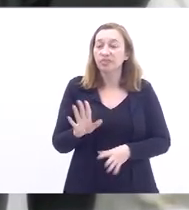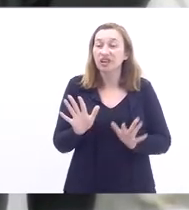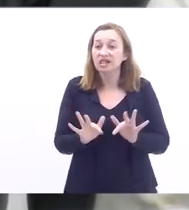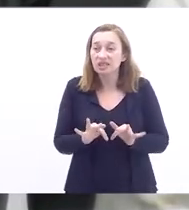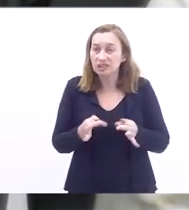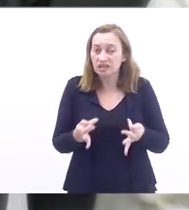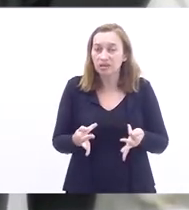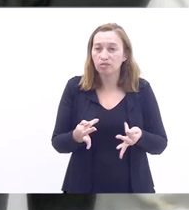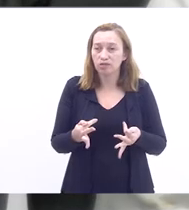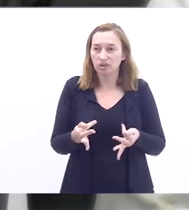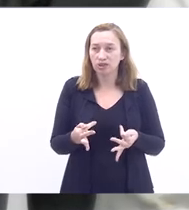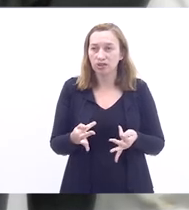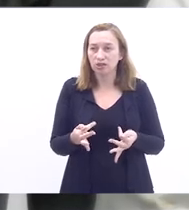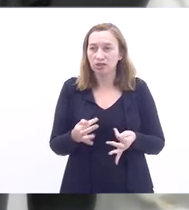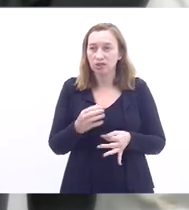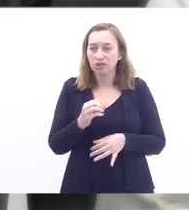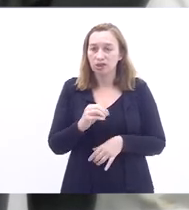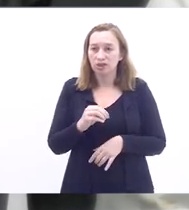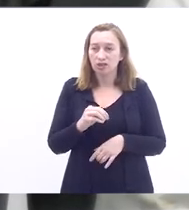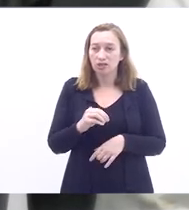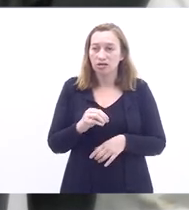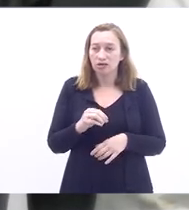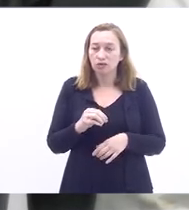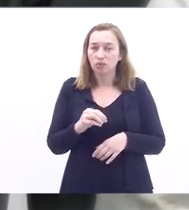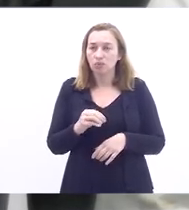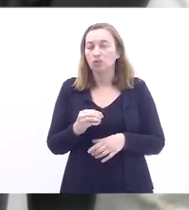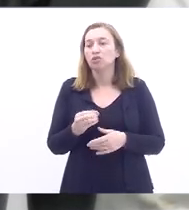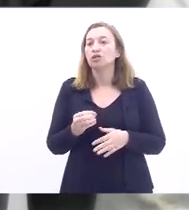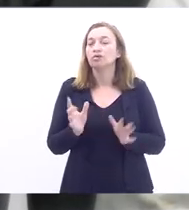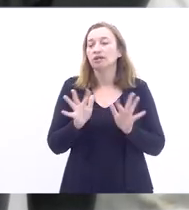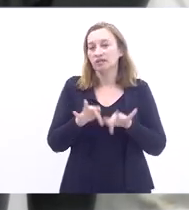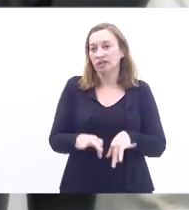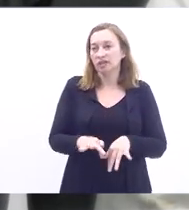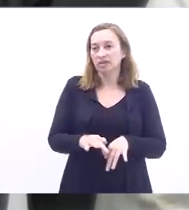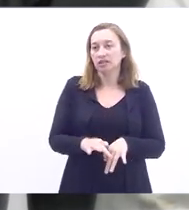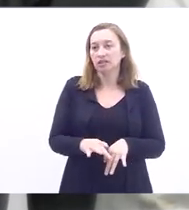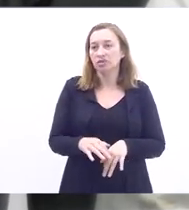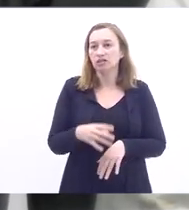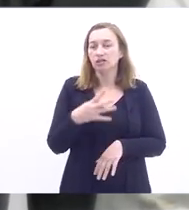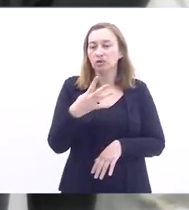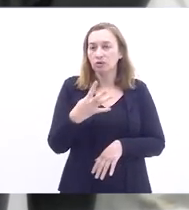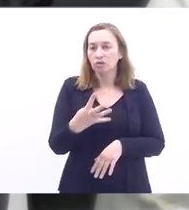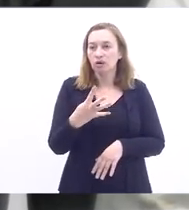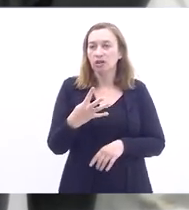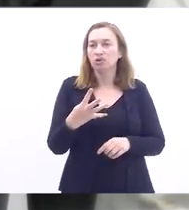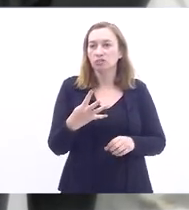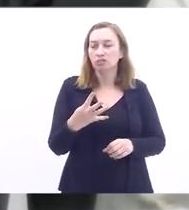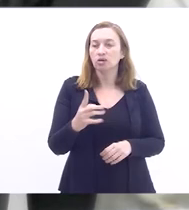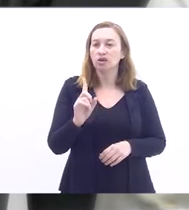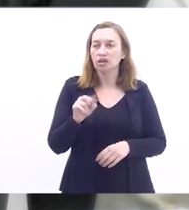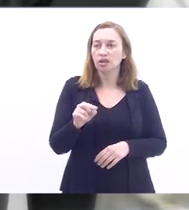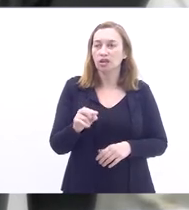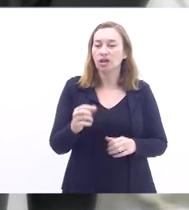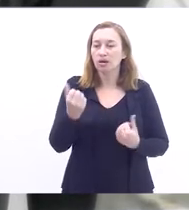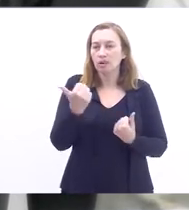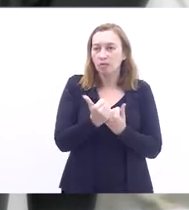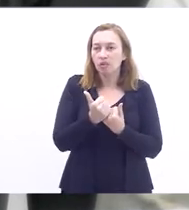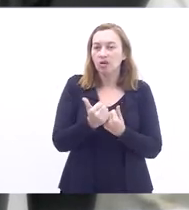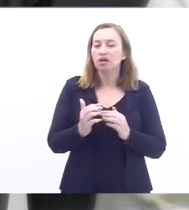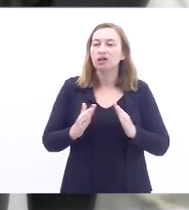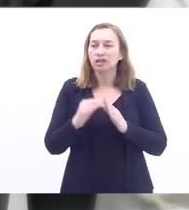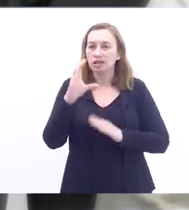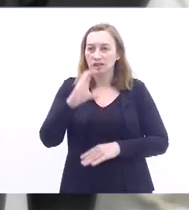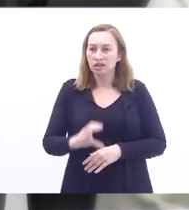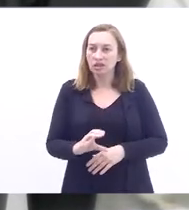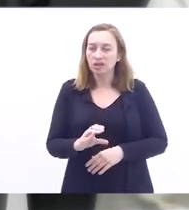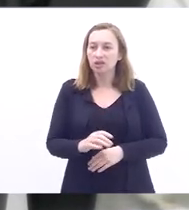simples de aumento não tem aumento dentro desse processo e para finalizar o quarto ponto que é igual precisar apoio com a Casa